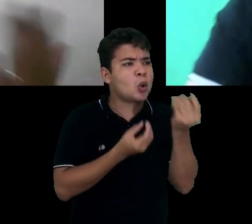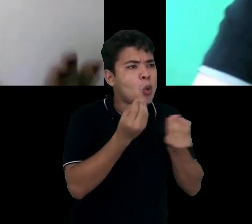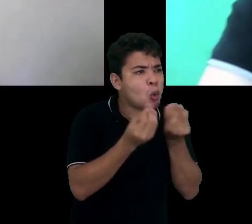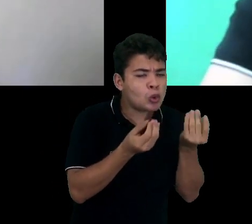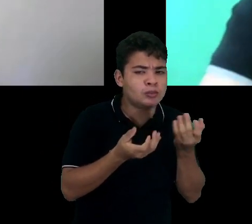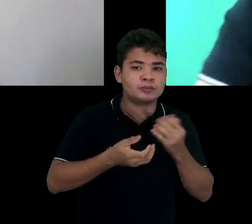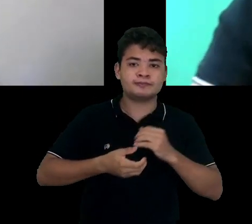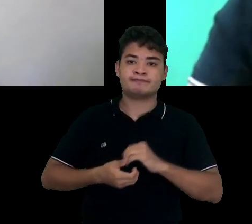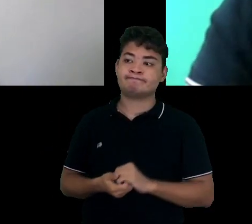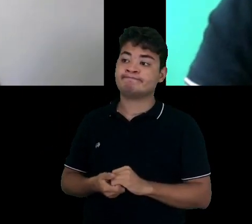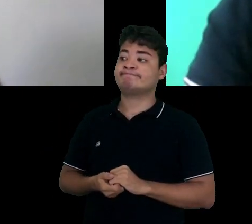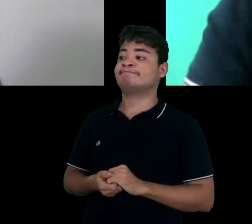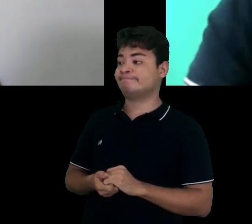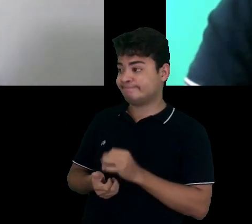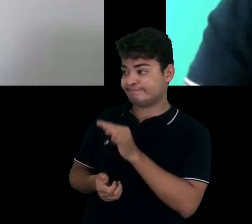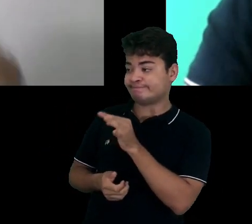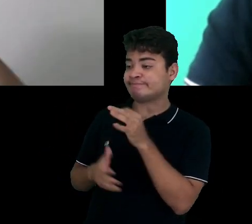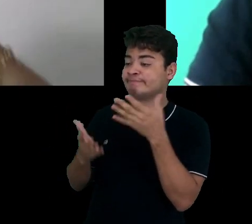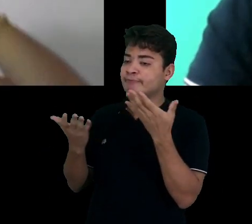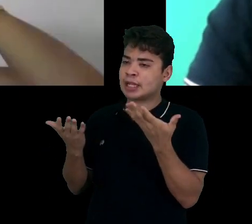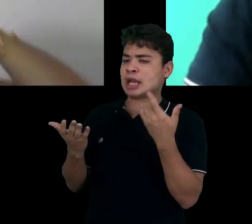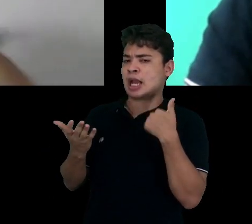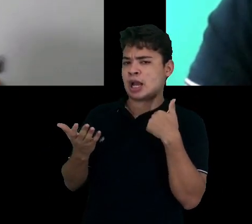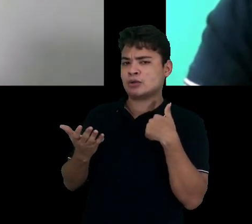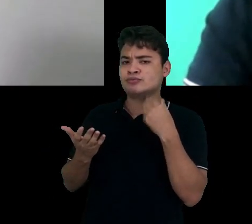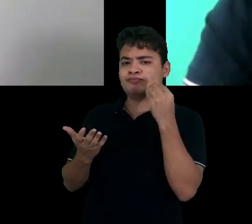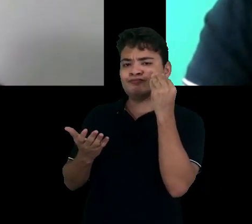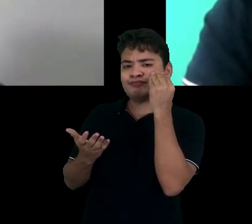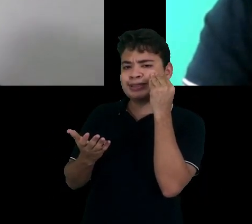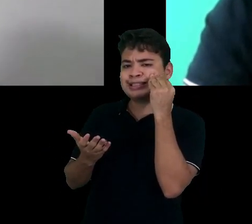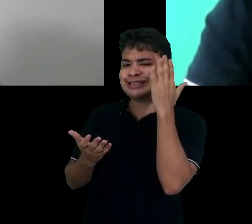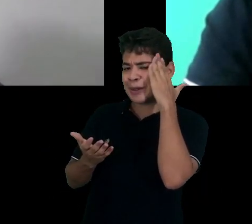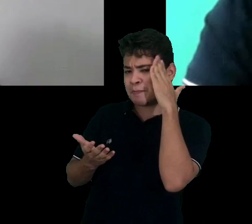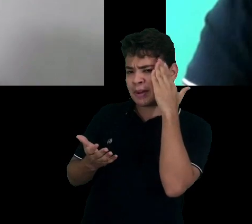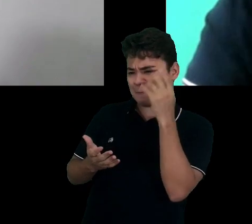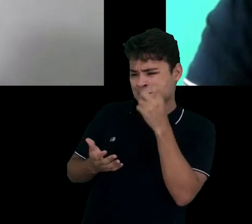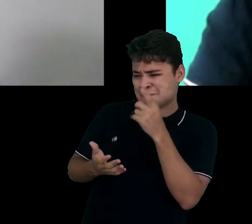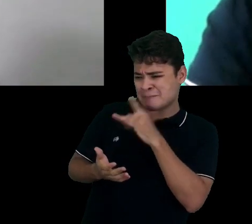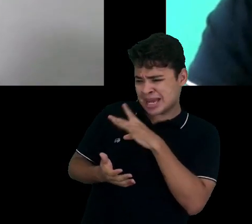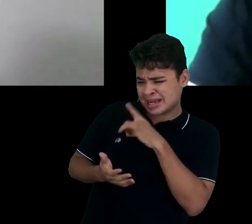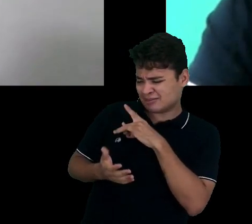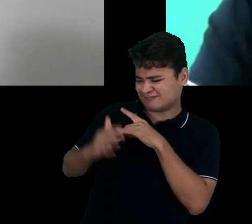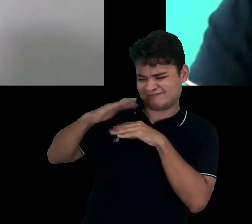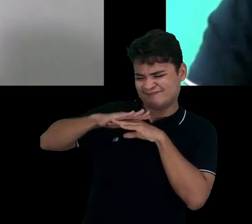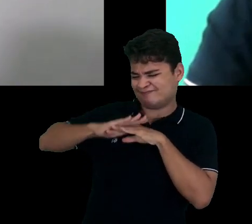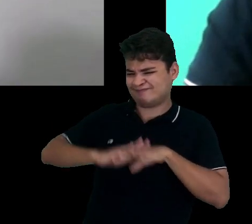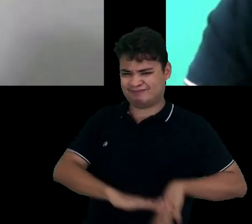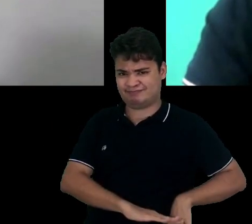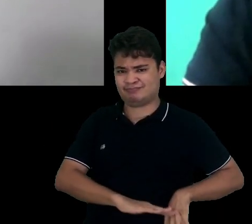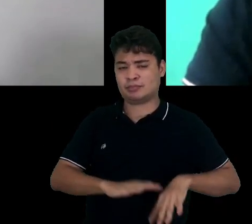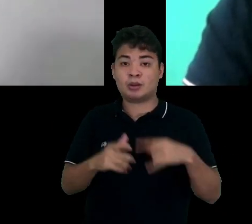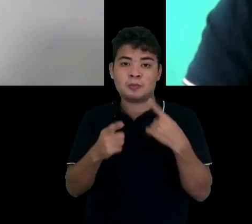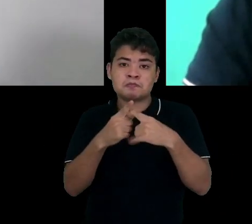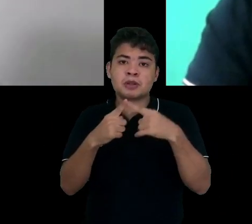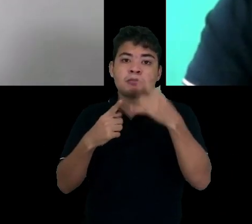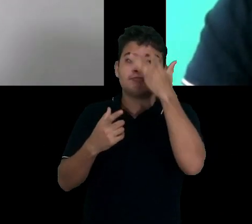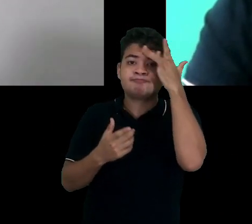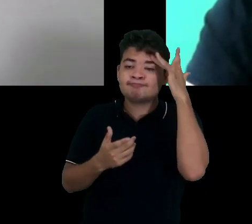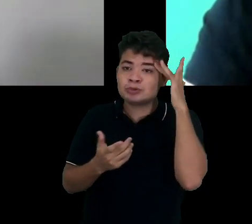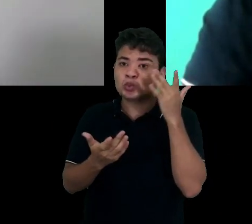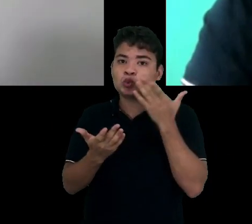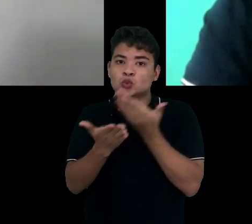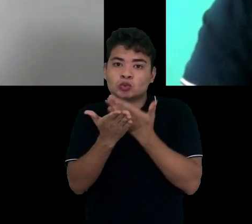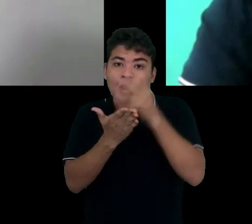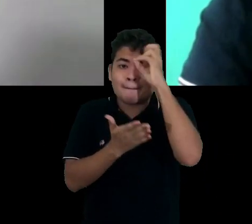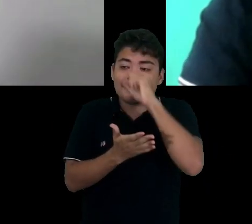inglês, etc. Foi tentar passar por cima do medo, porque todo mundo que está aprendendo tem